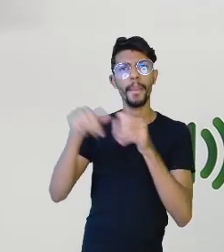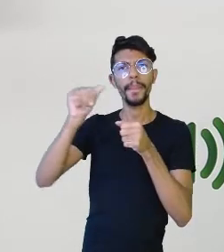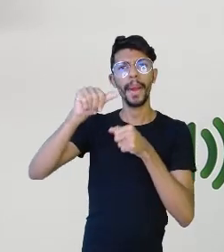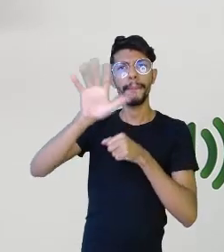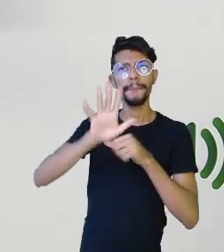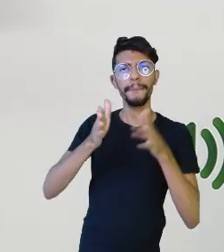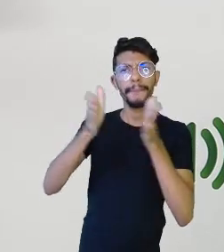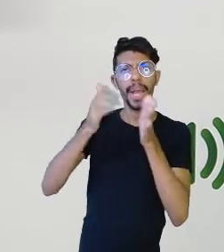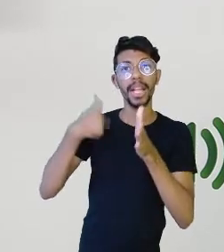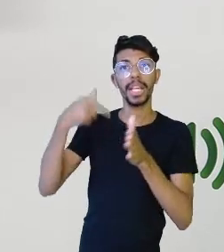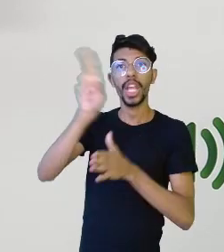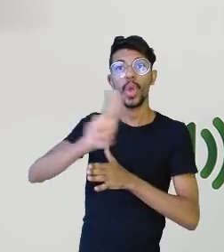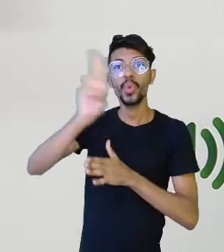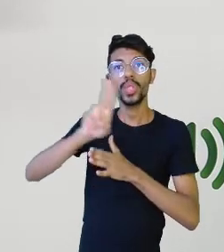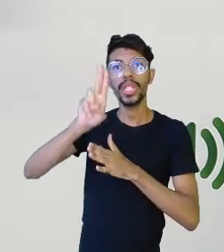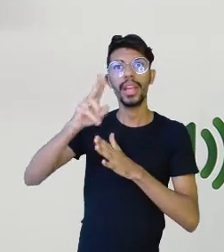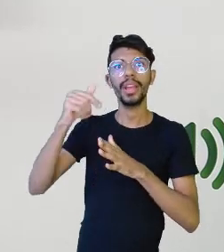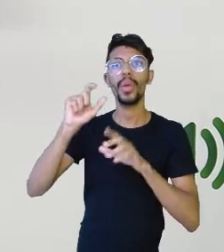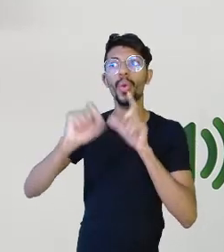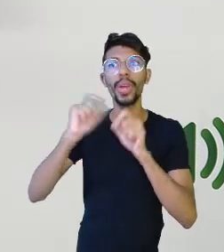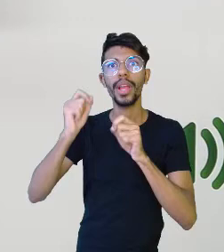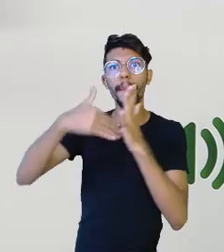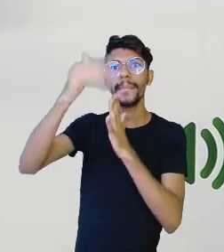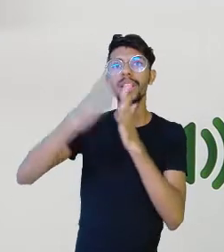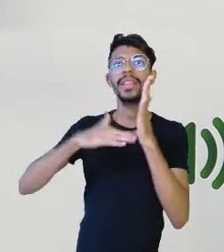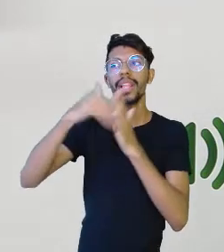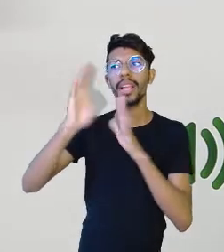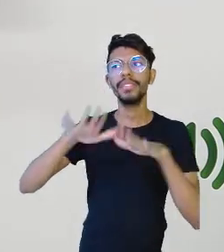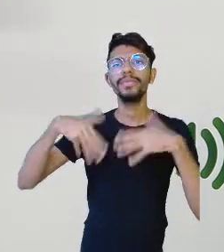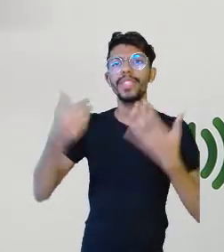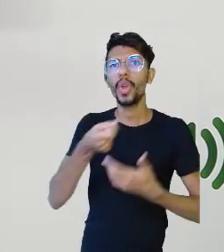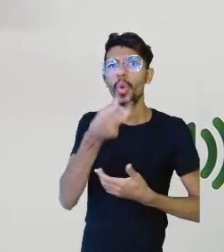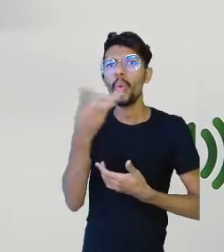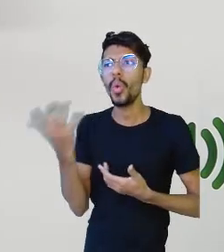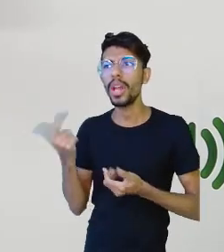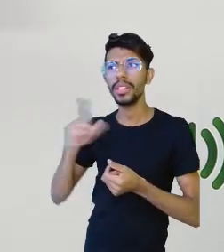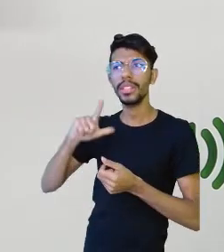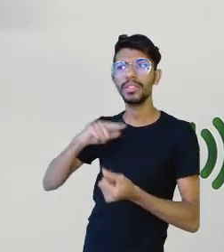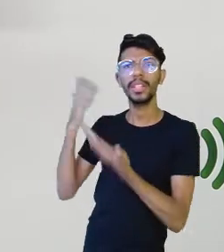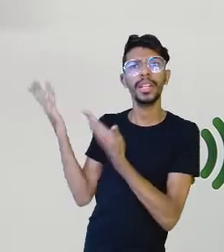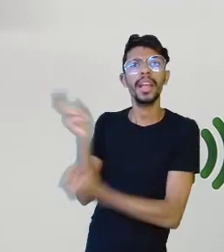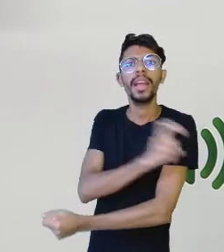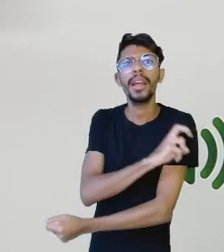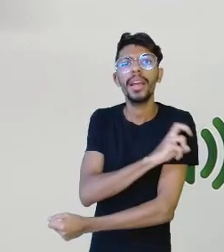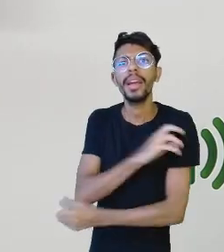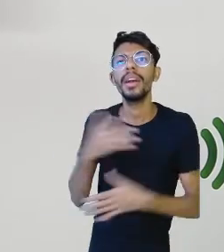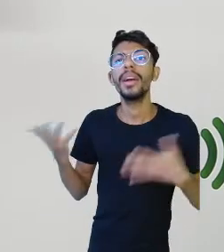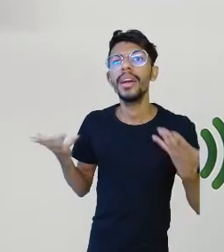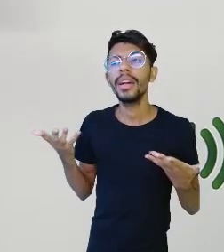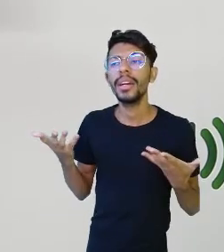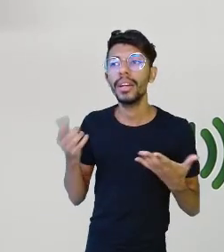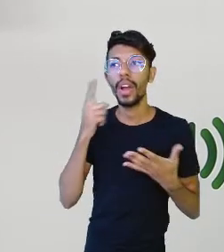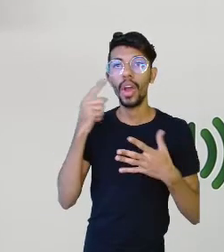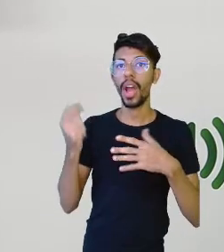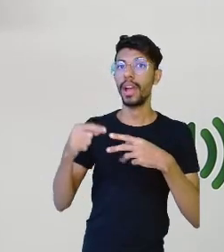que eu destaquei. Então, quantas partes eu tenho aí, quinto ano? Eu tenho